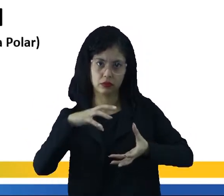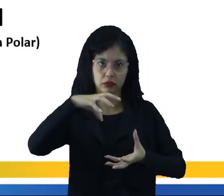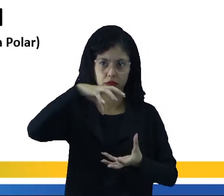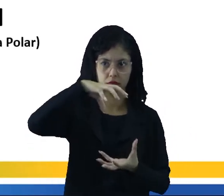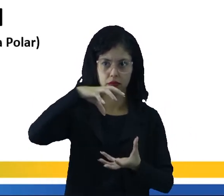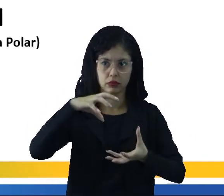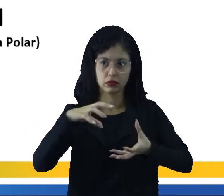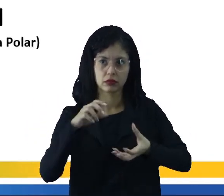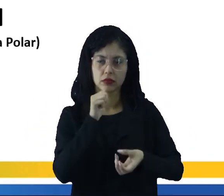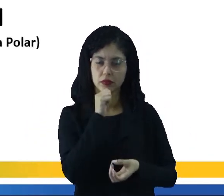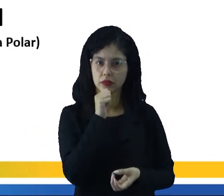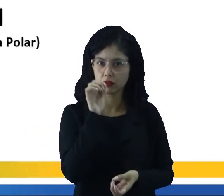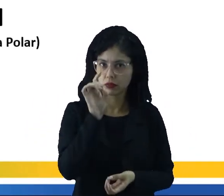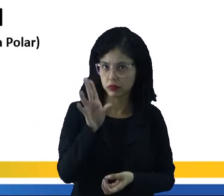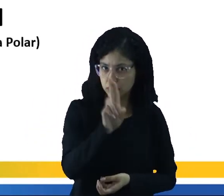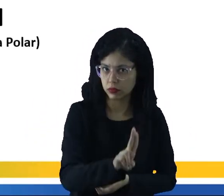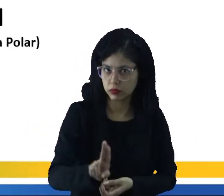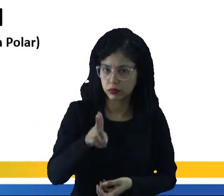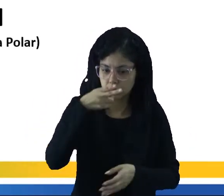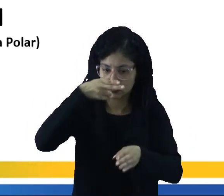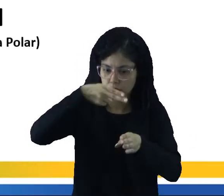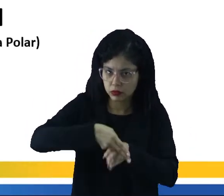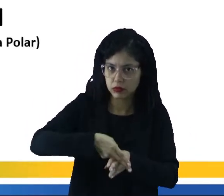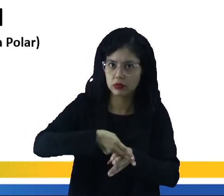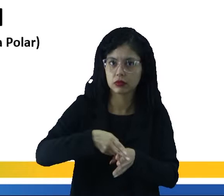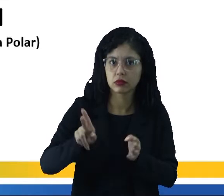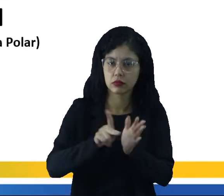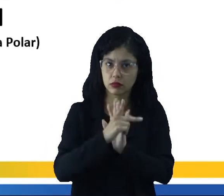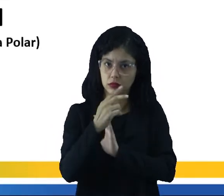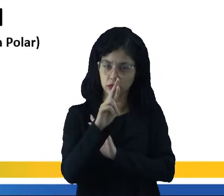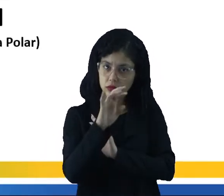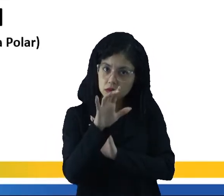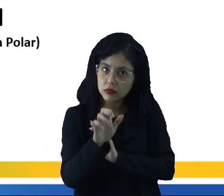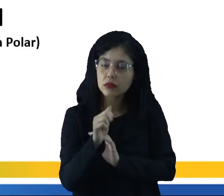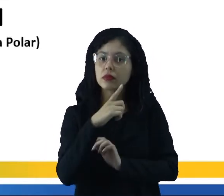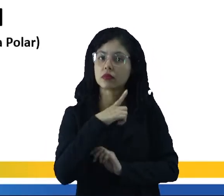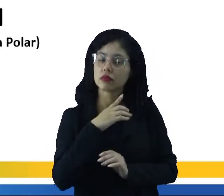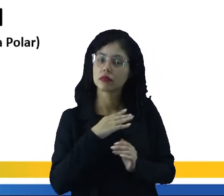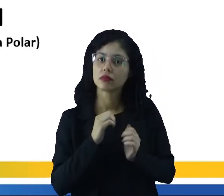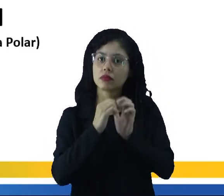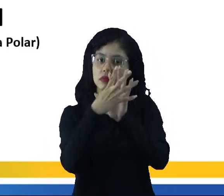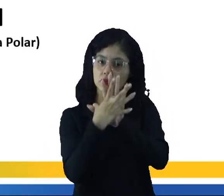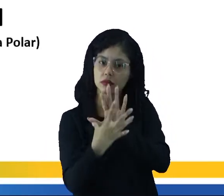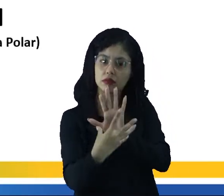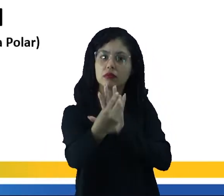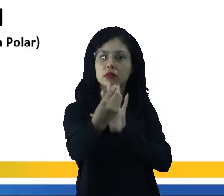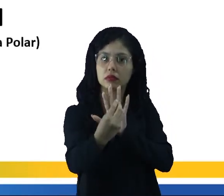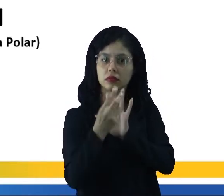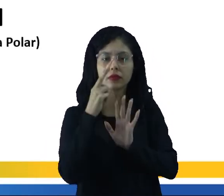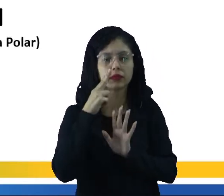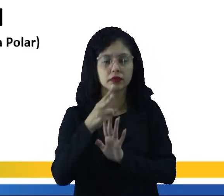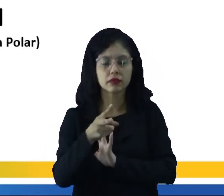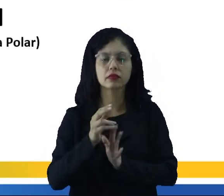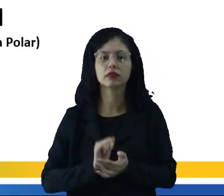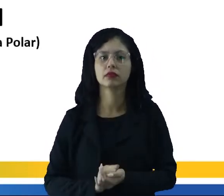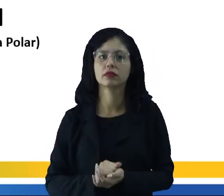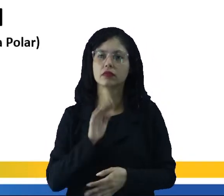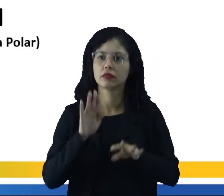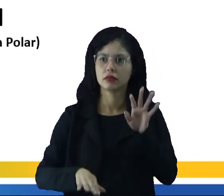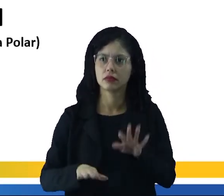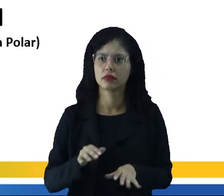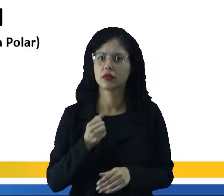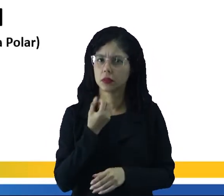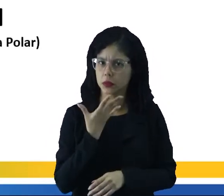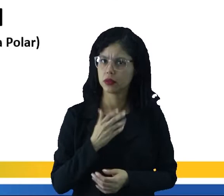ela costuma fazer apenas um recorte das áreas polares para ter então a projeção a partir delas. Então é bom a